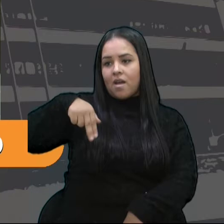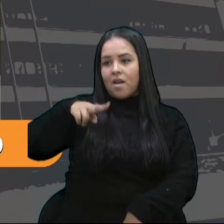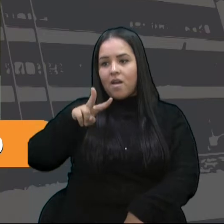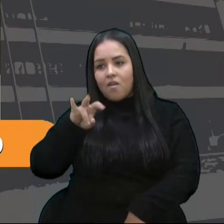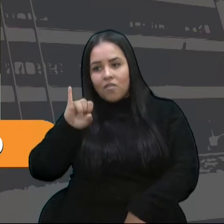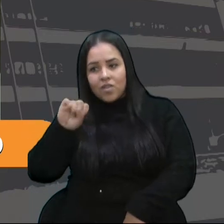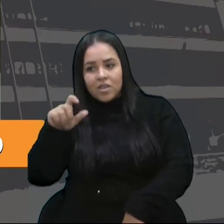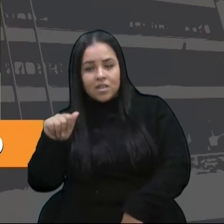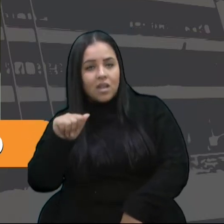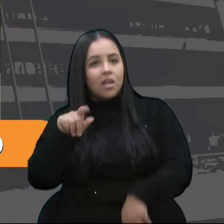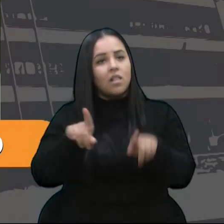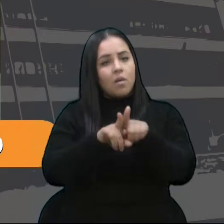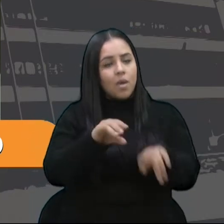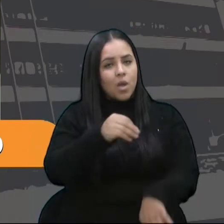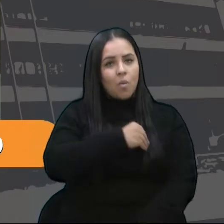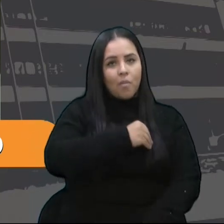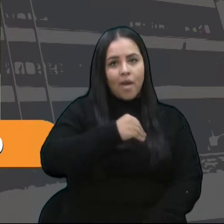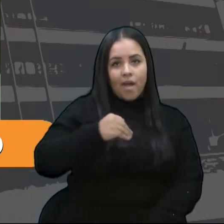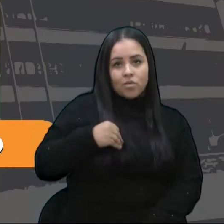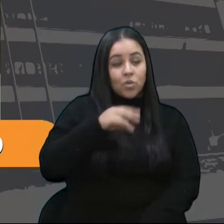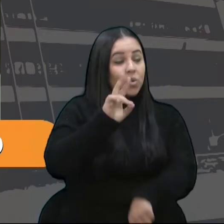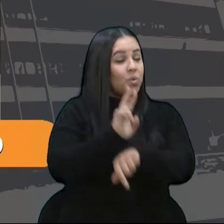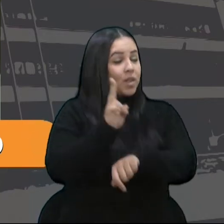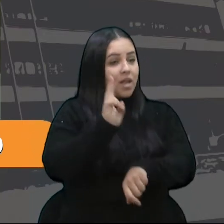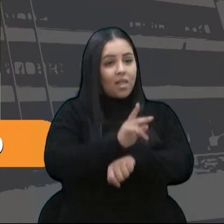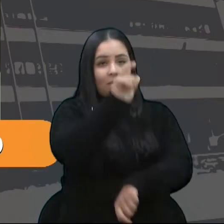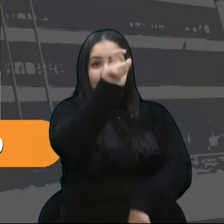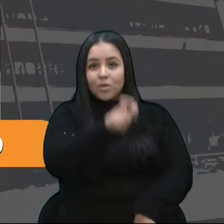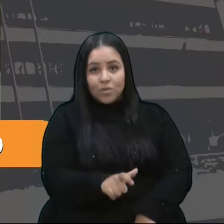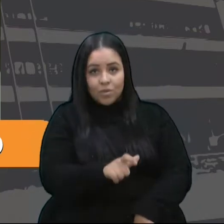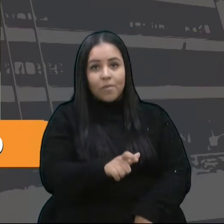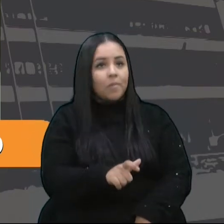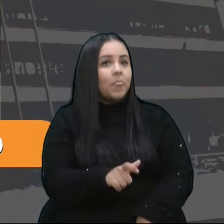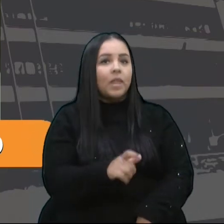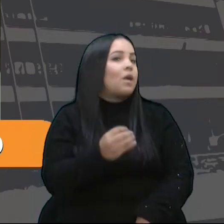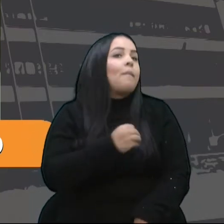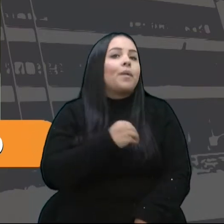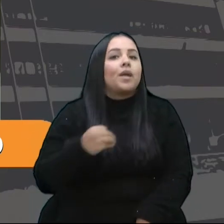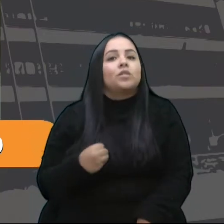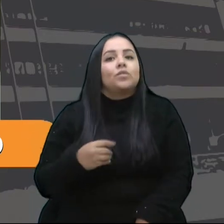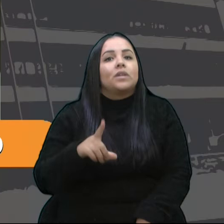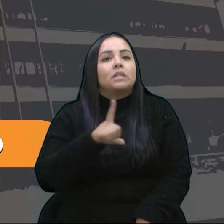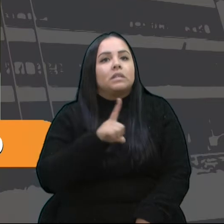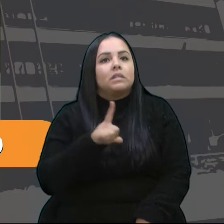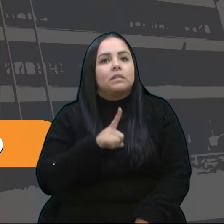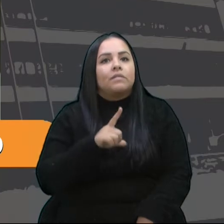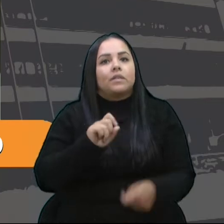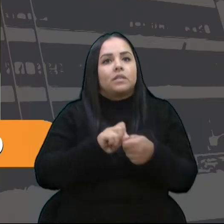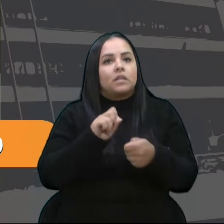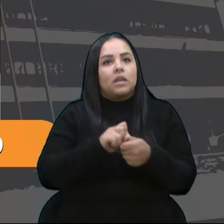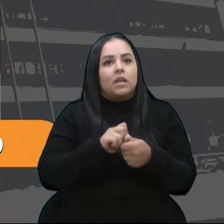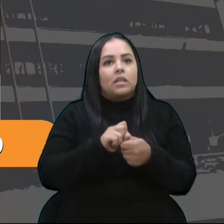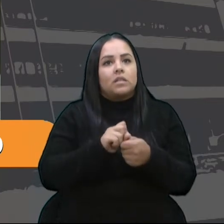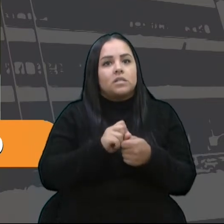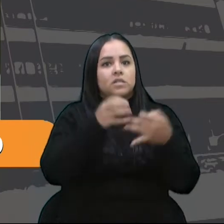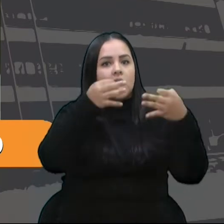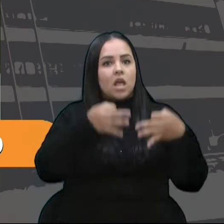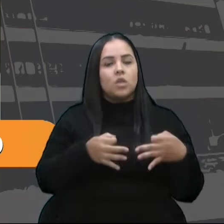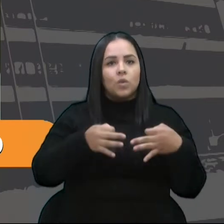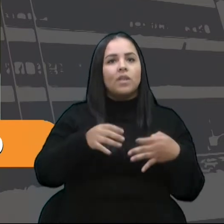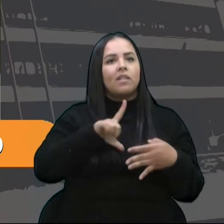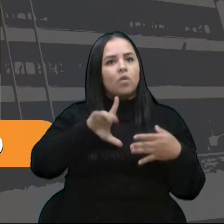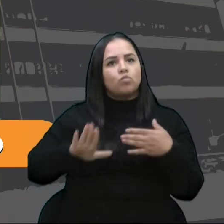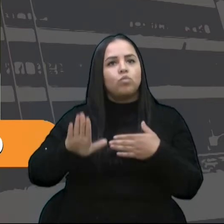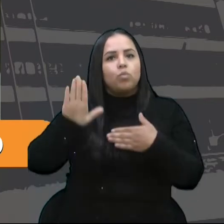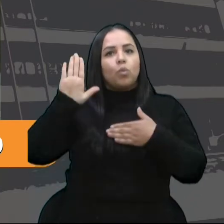você, e o médico vai ter que seguir, inclusive, o juramento que ele faz quando se forma